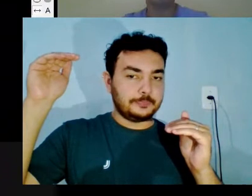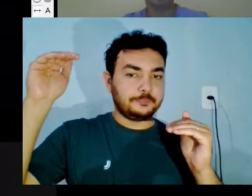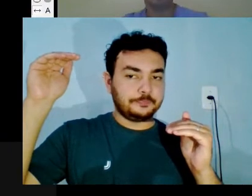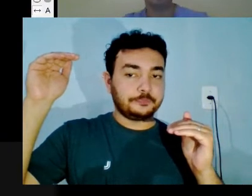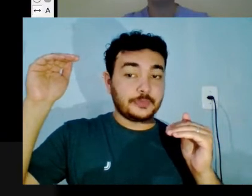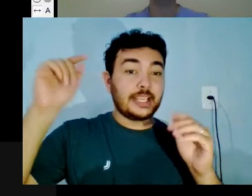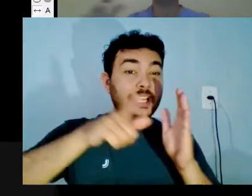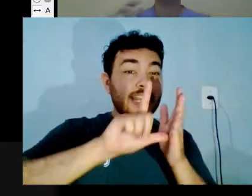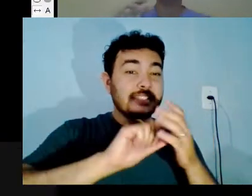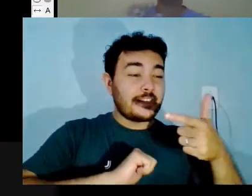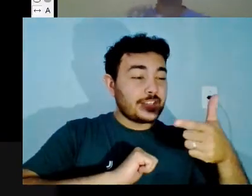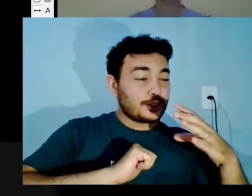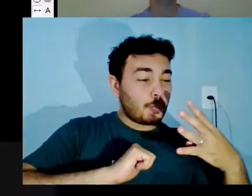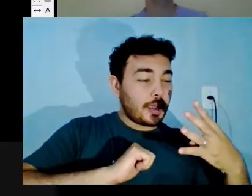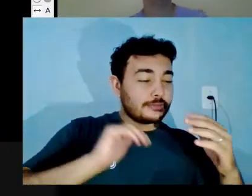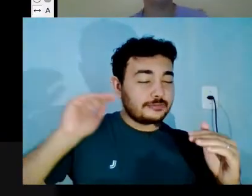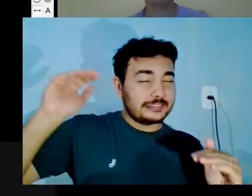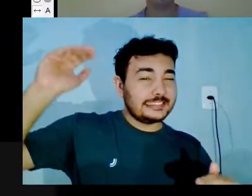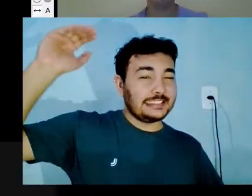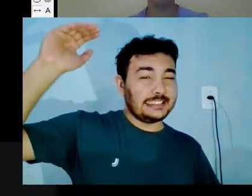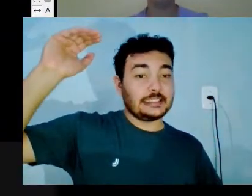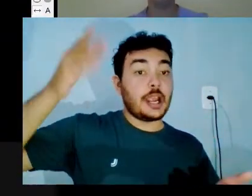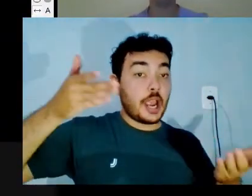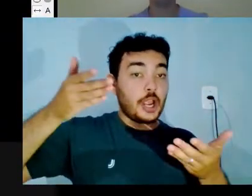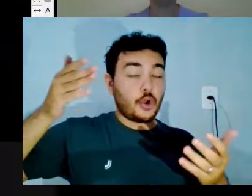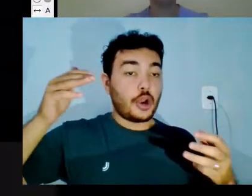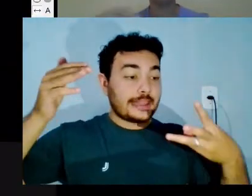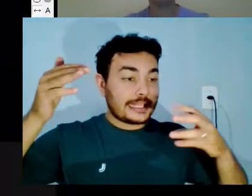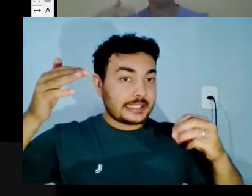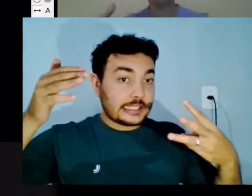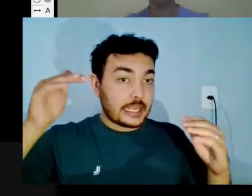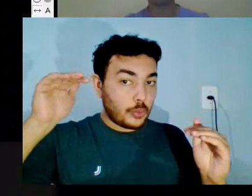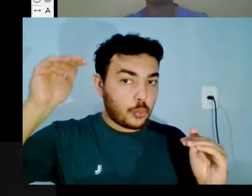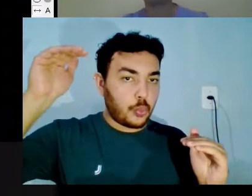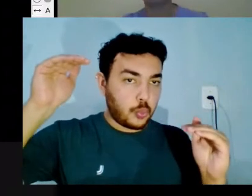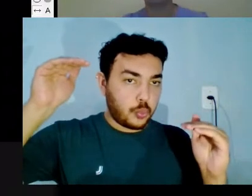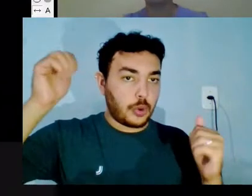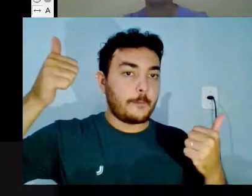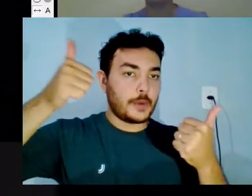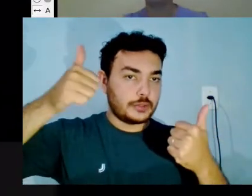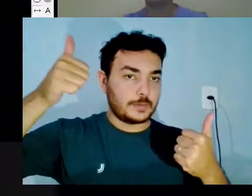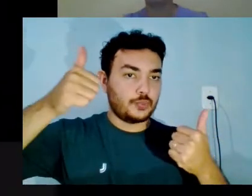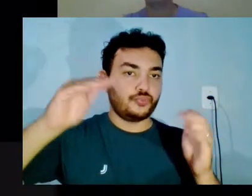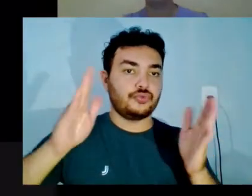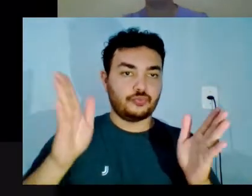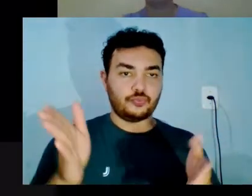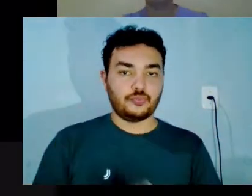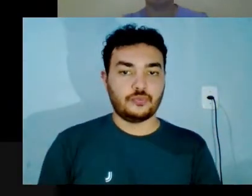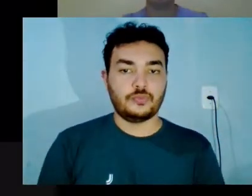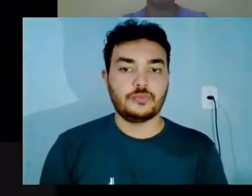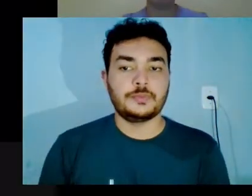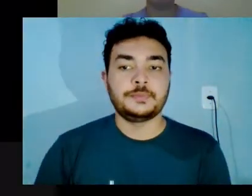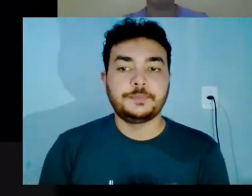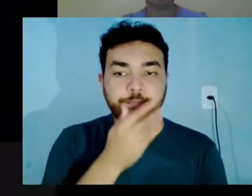24, né? Então, eles não tinham chegado na função de onda ideal, mas eles já aproximaram do que seria a função de onda mais